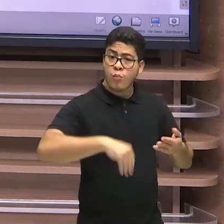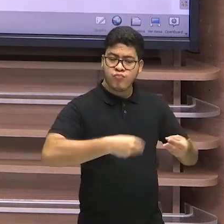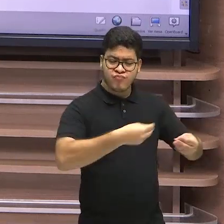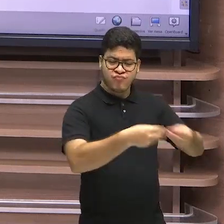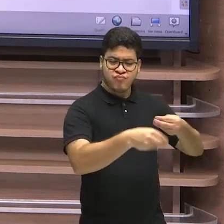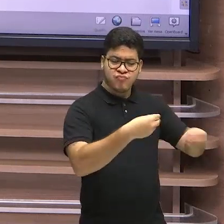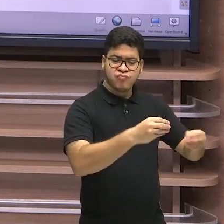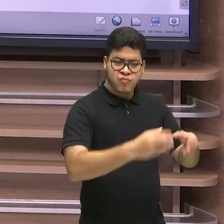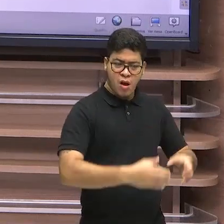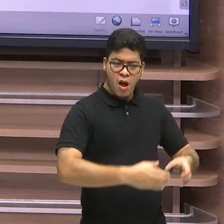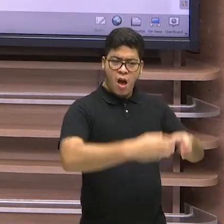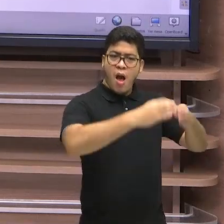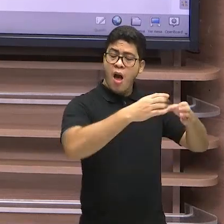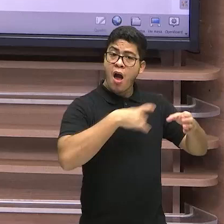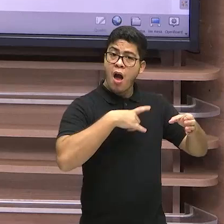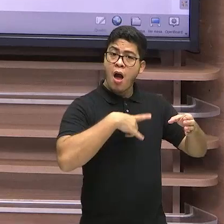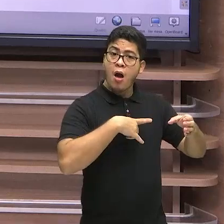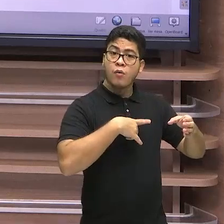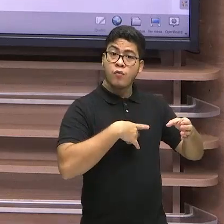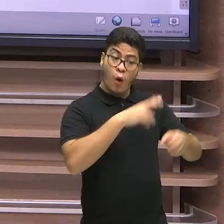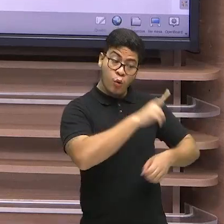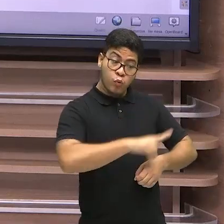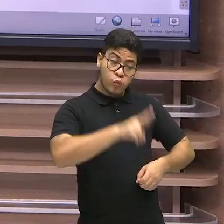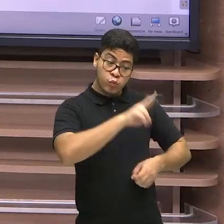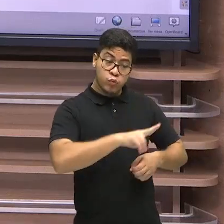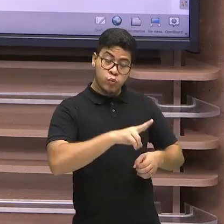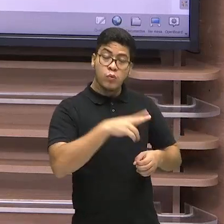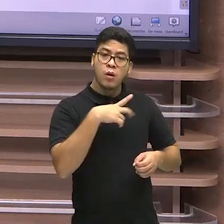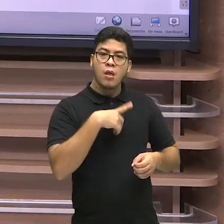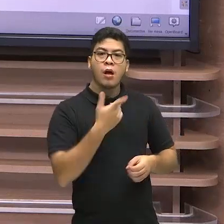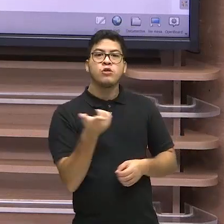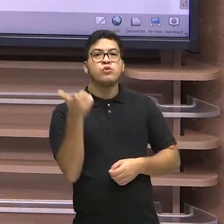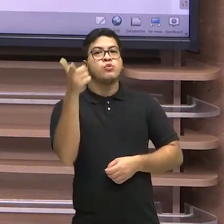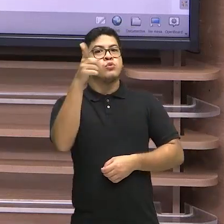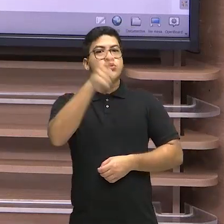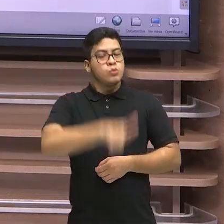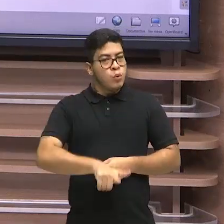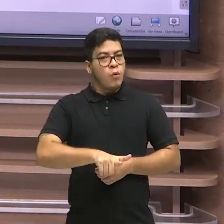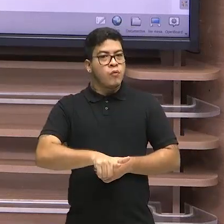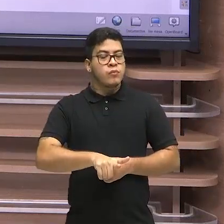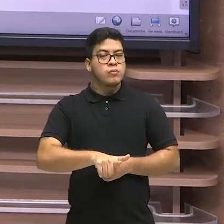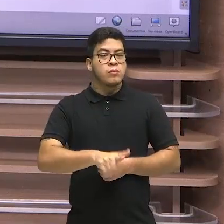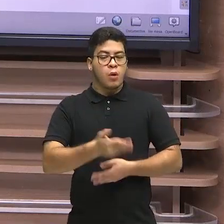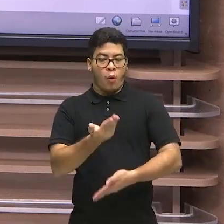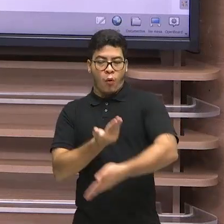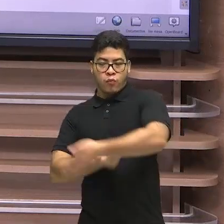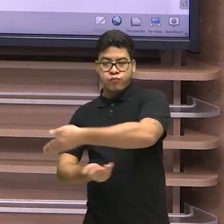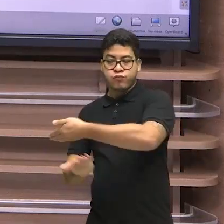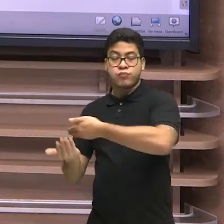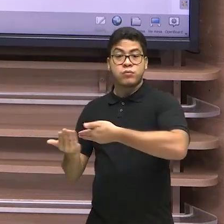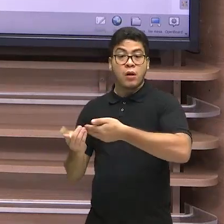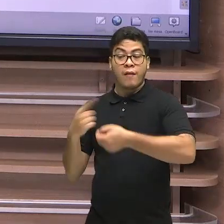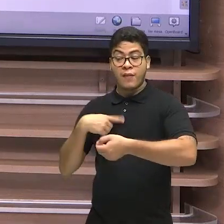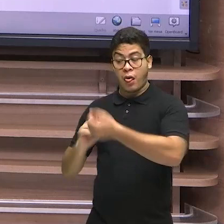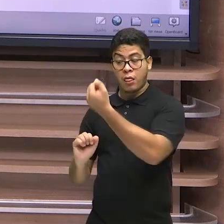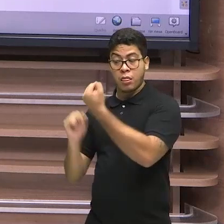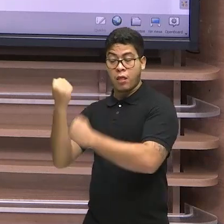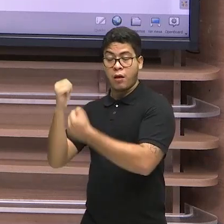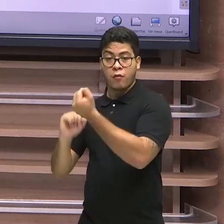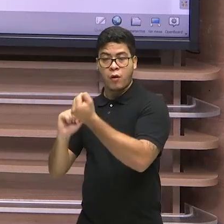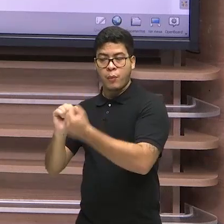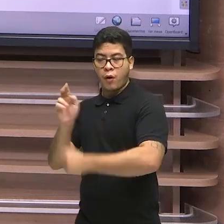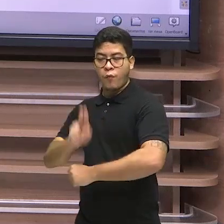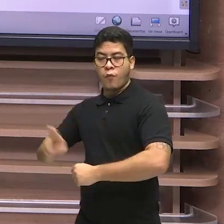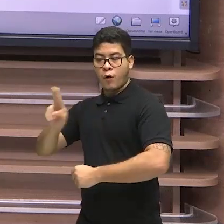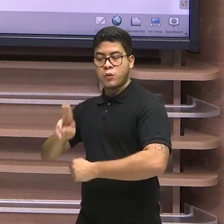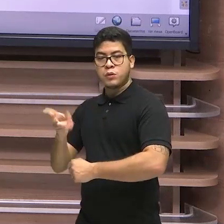vão voltar com esse mesmo produto. A diferença entre reciclar e reutilizar é que reutilizar, você